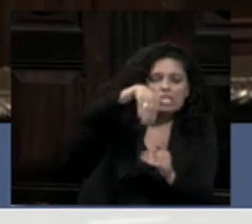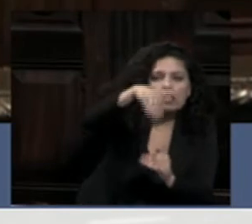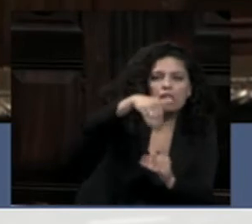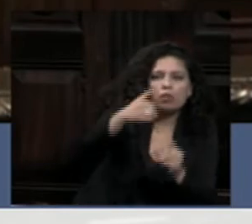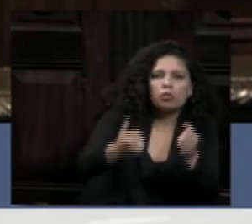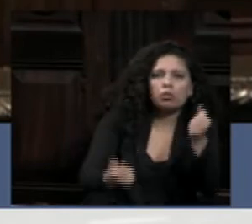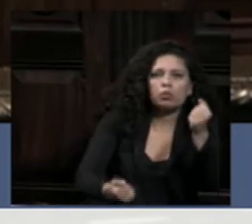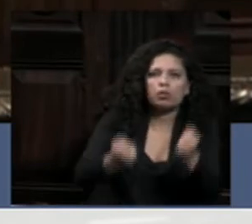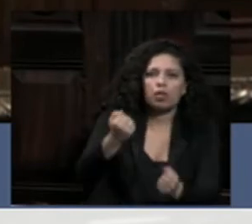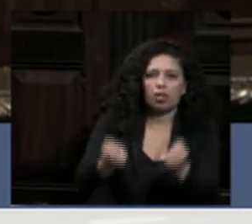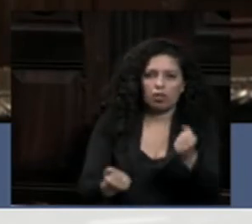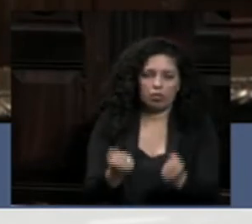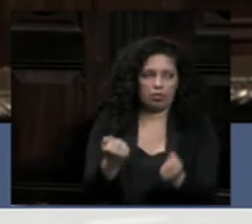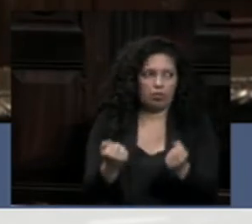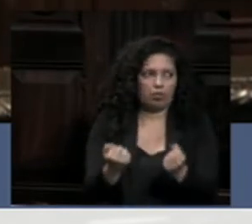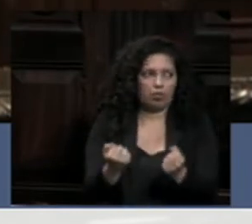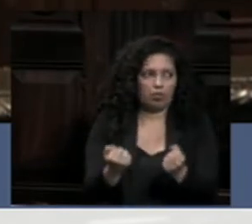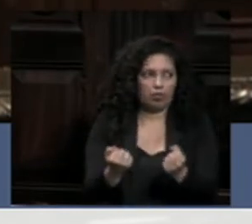mede